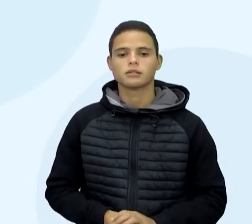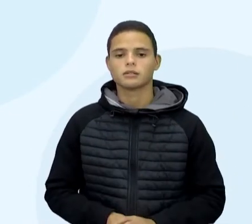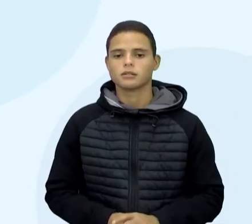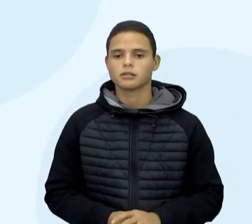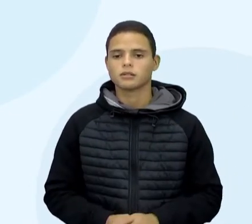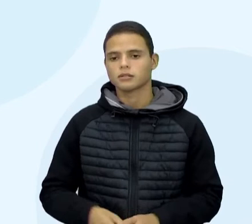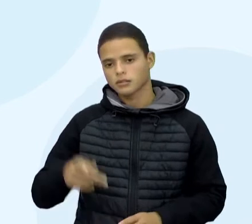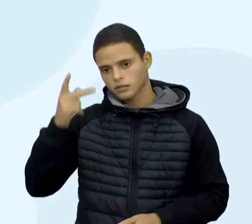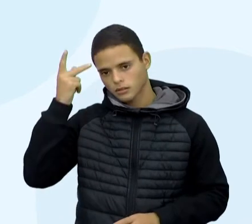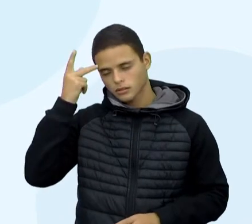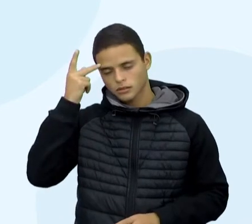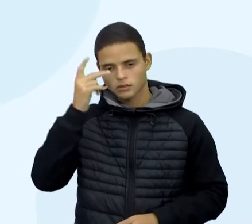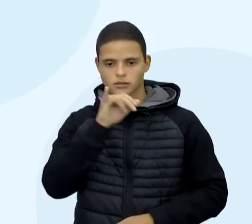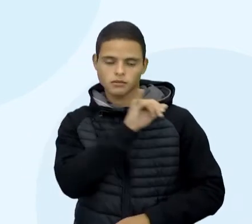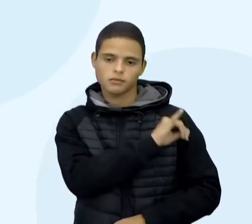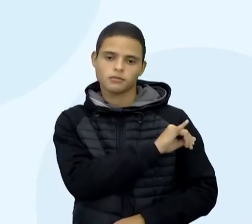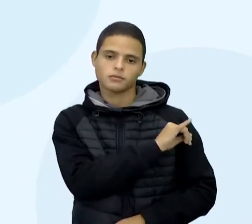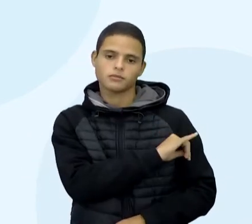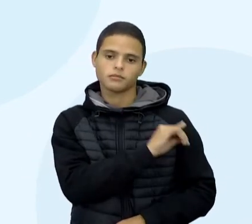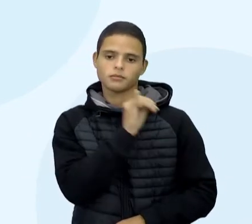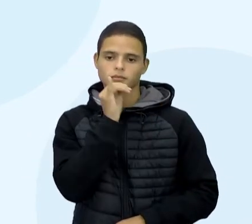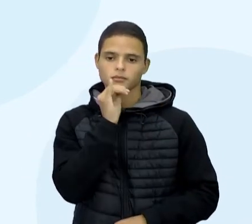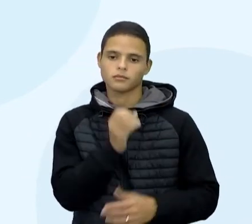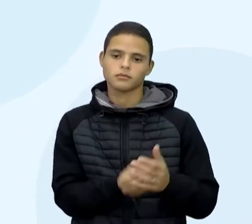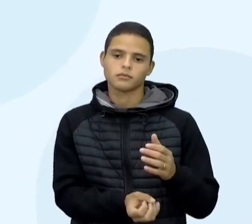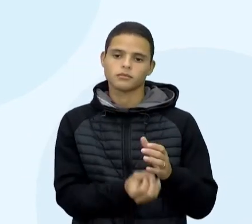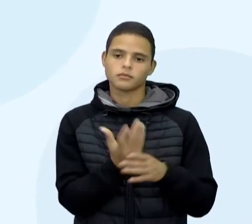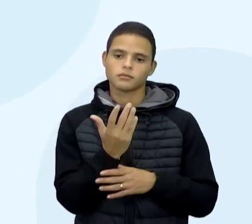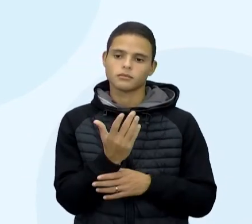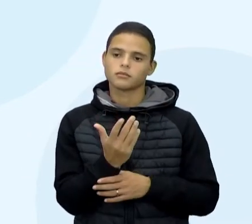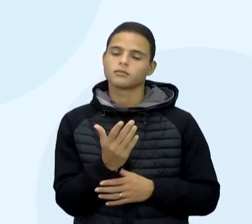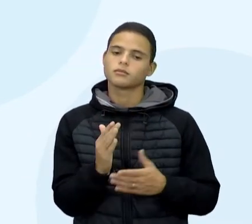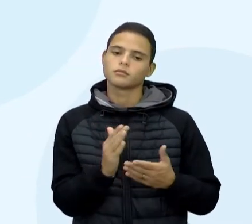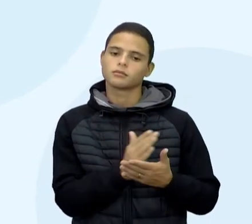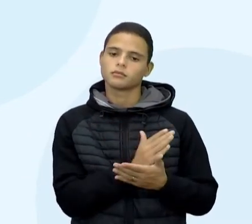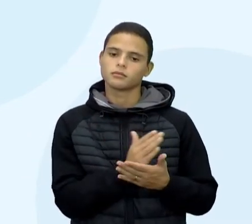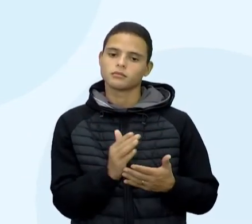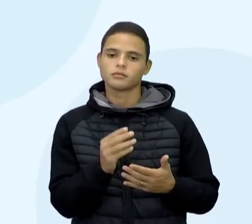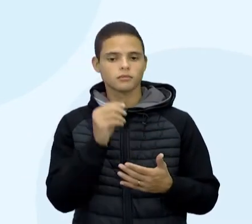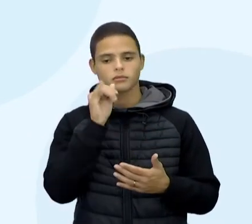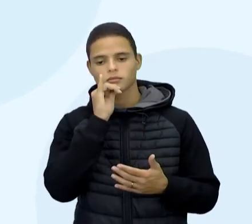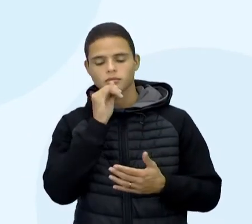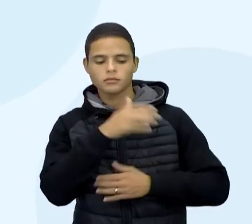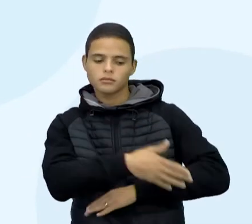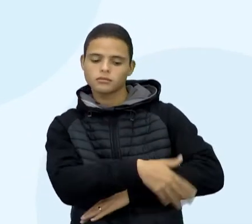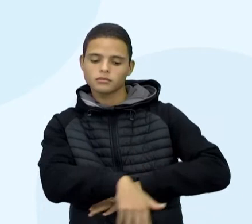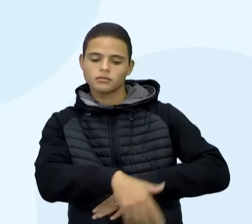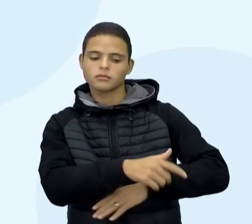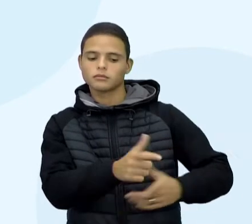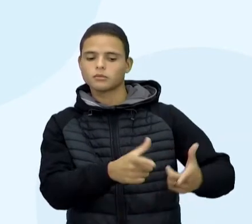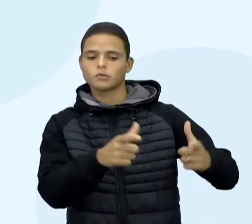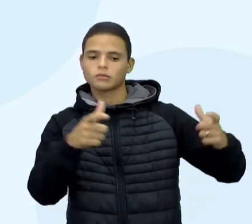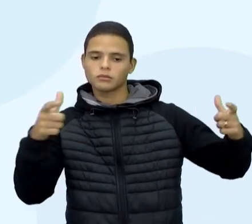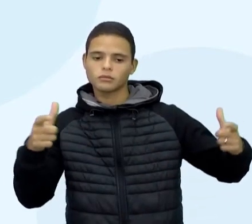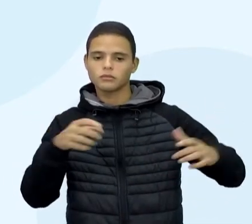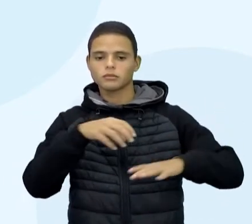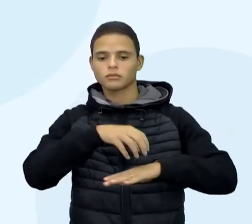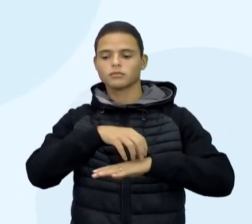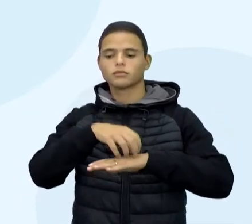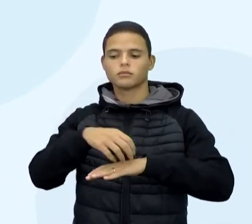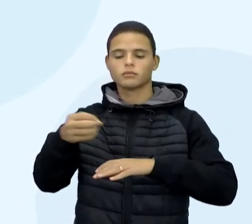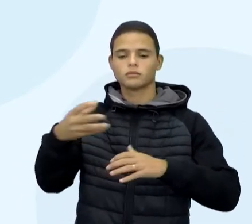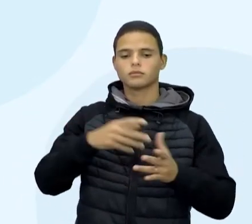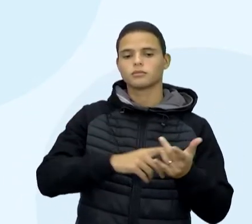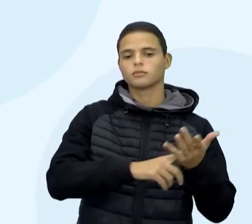São Paulo e Rio de Janeiro, por exemplo, criaram medidas para aumentar avenidas, modernizar os grandes centros